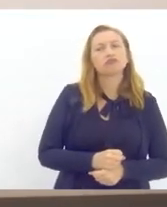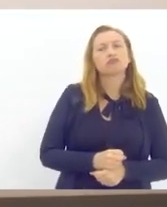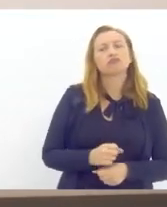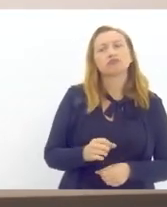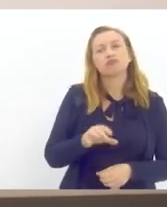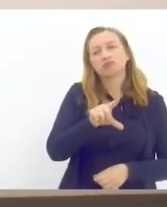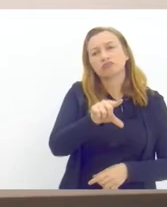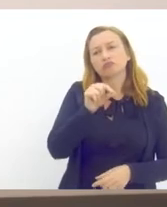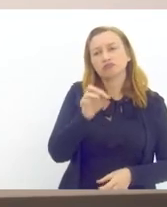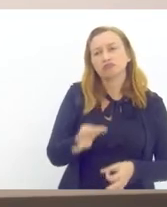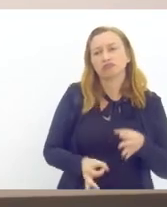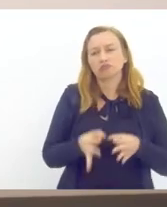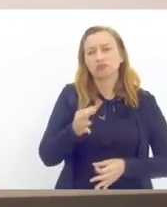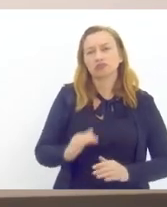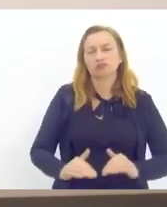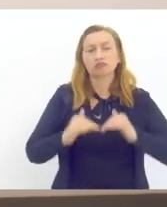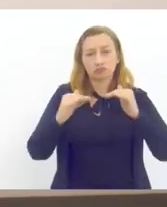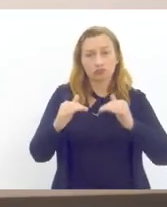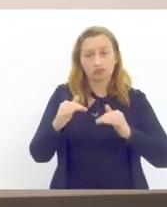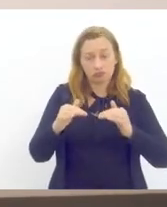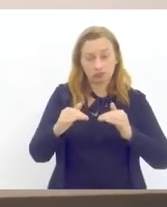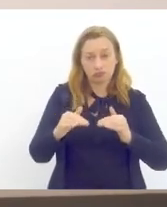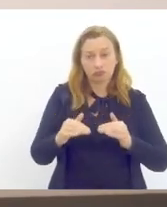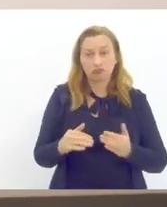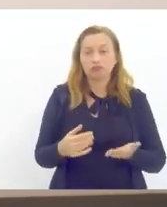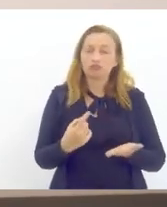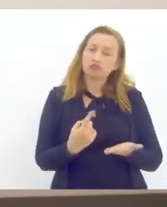Supremo, levando em conta